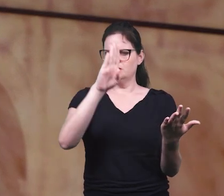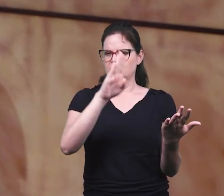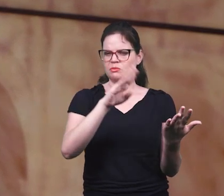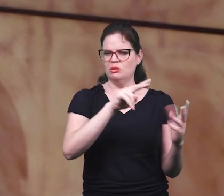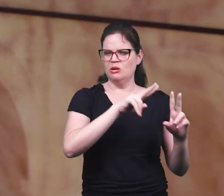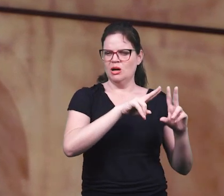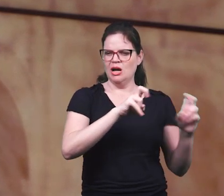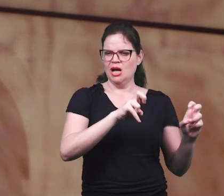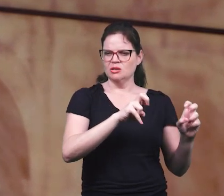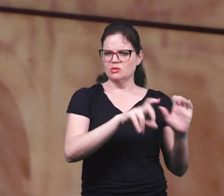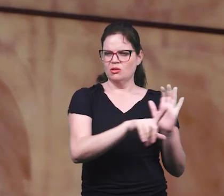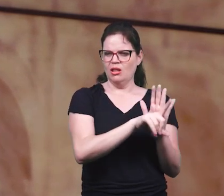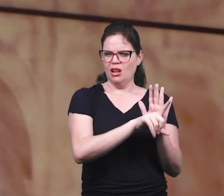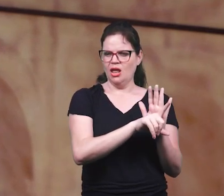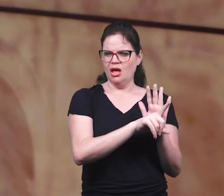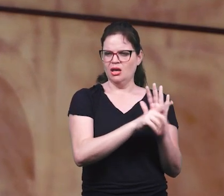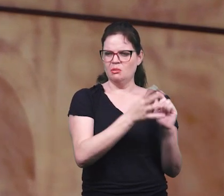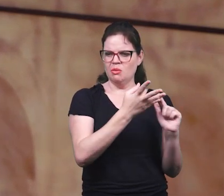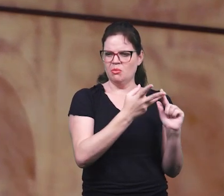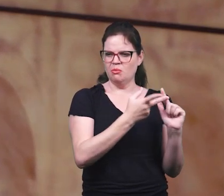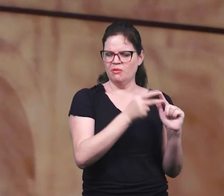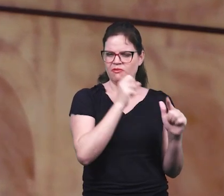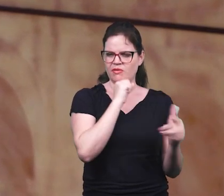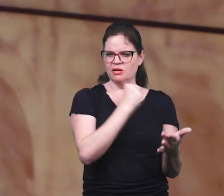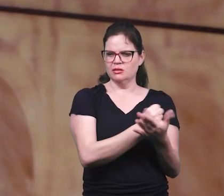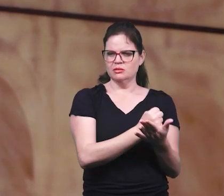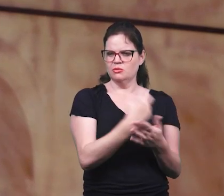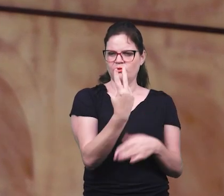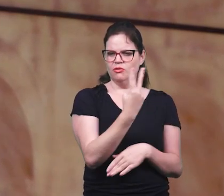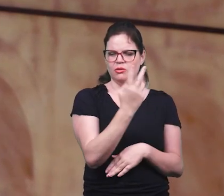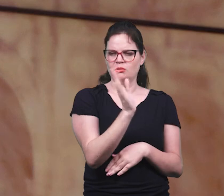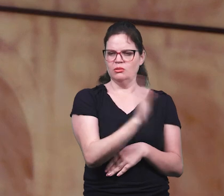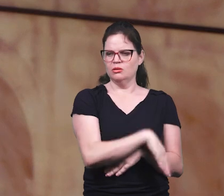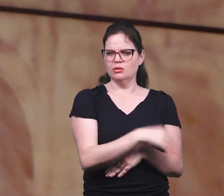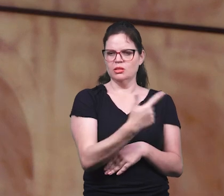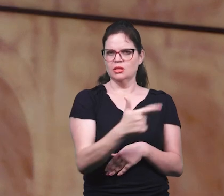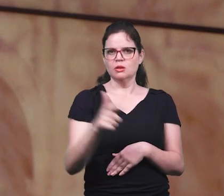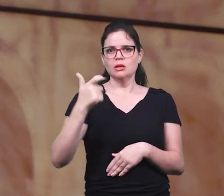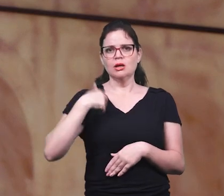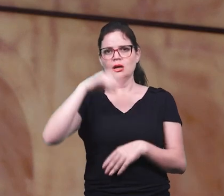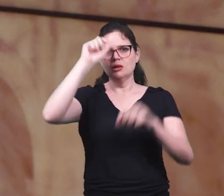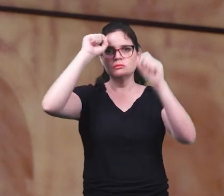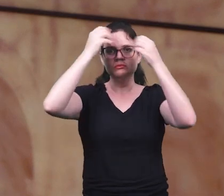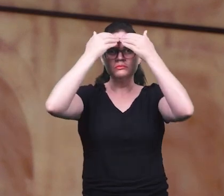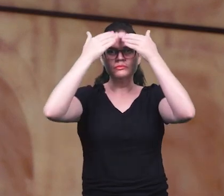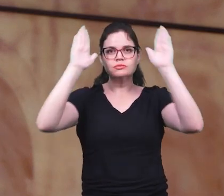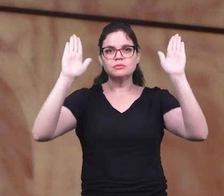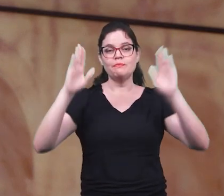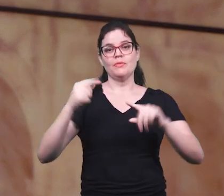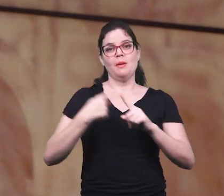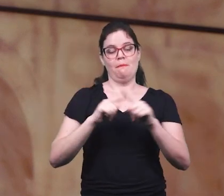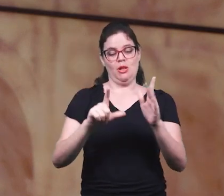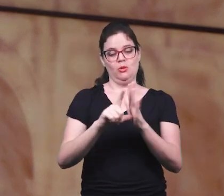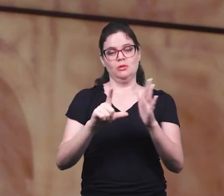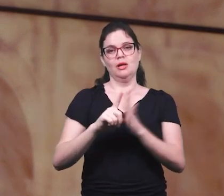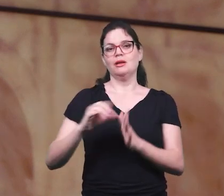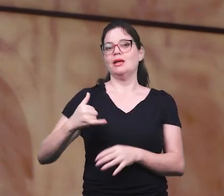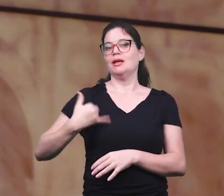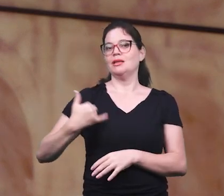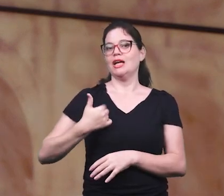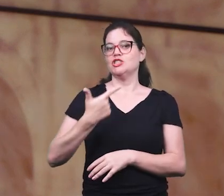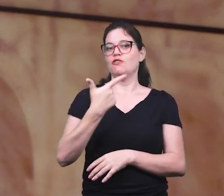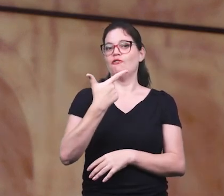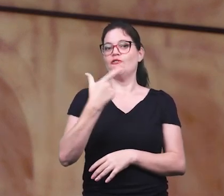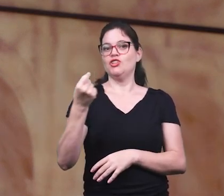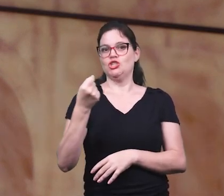Obras, esses negócios não tinham nenhum valor. Mas é interessante lembrar que Lutero, ele só teve acesso à Bíblia com 20 anos de idade. Certo? Antes de